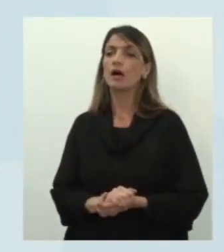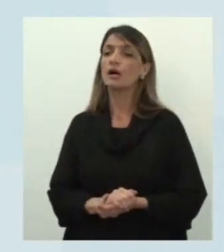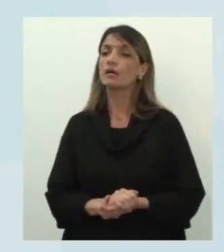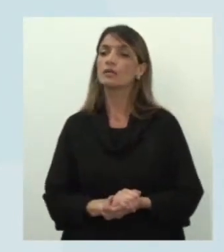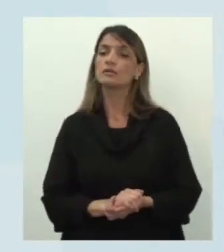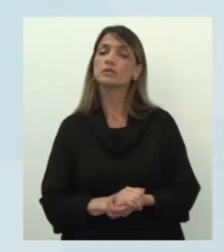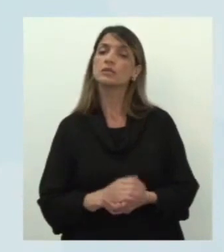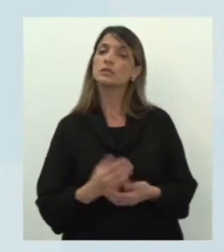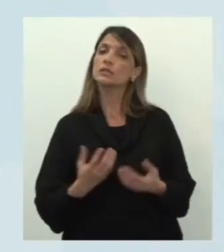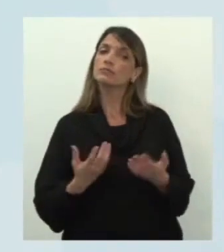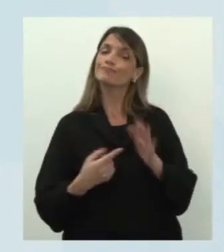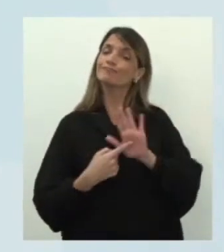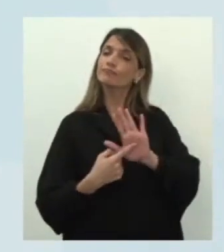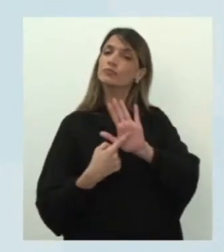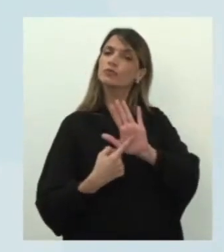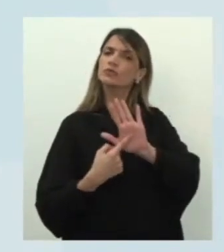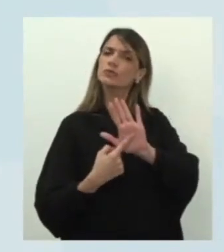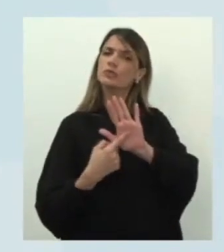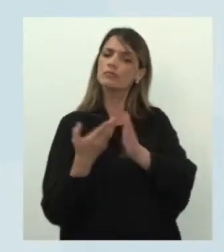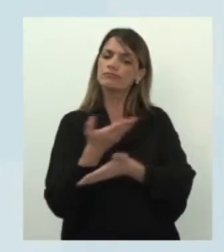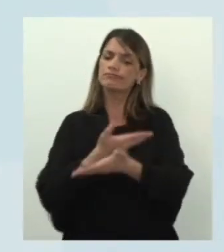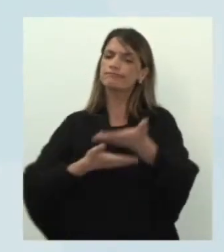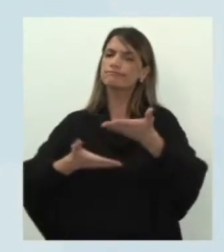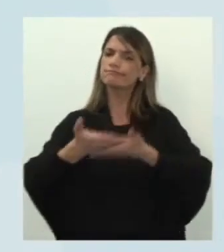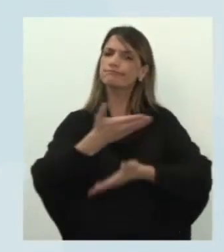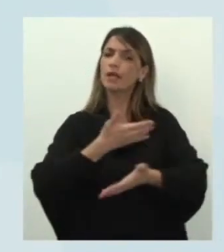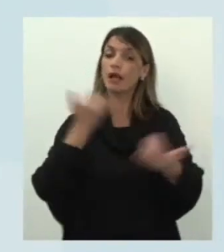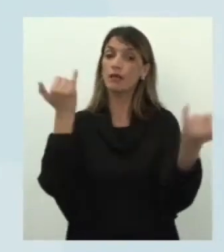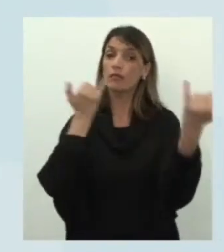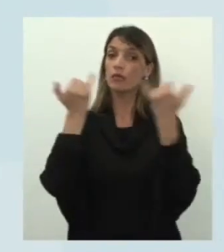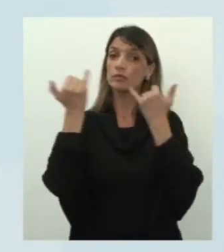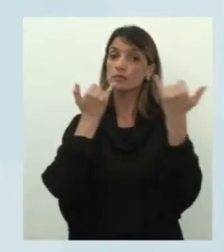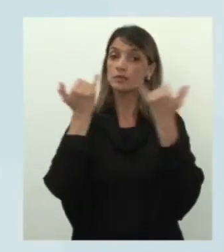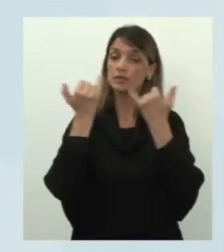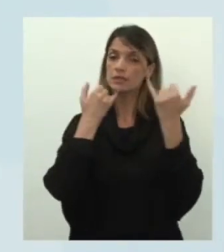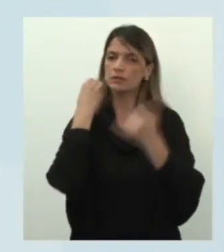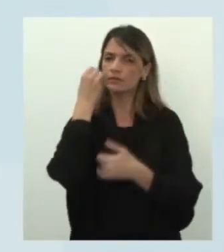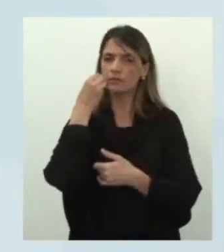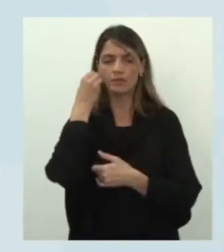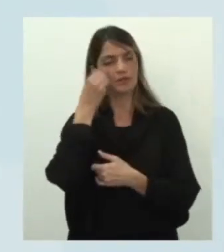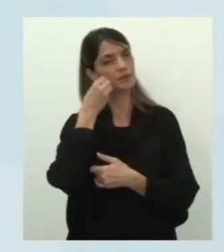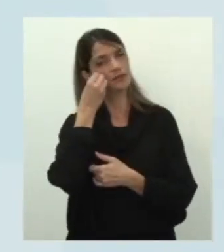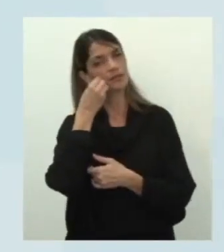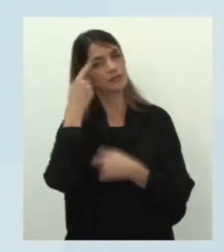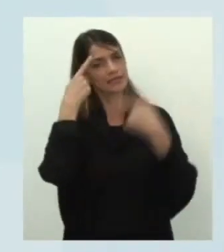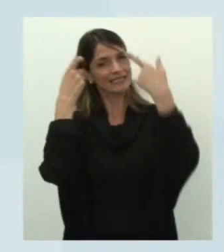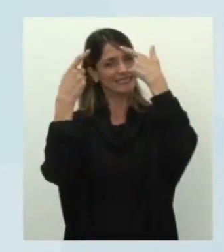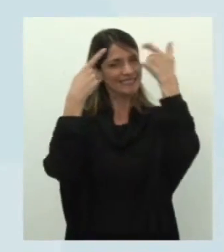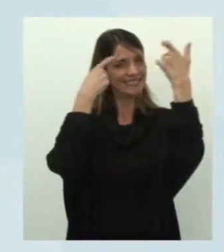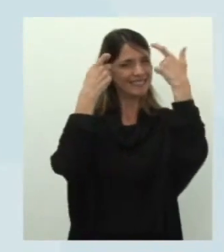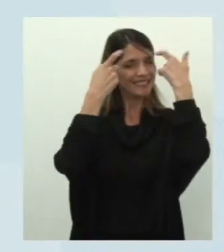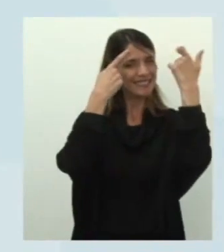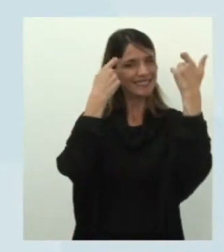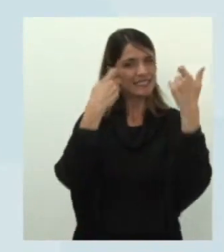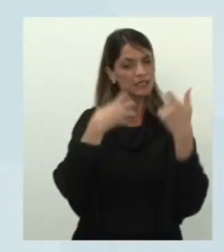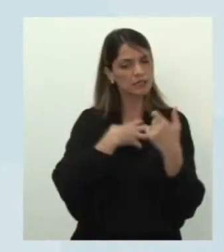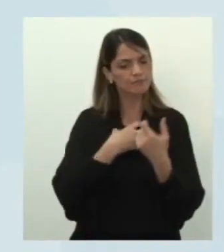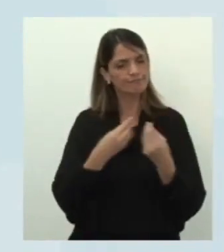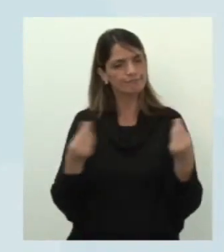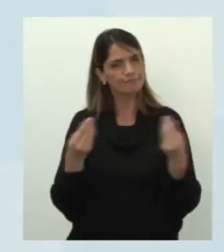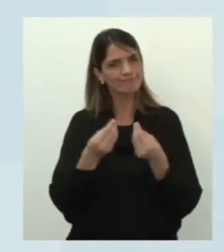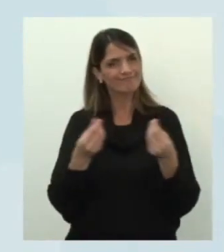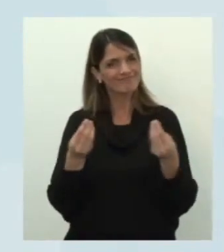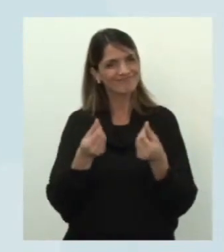a se expressar e partilhar informações, experiências, ideias e sentimentos,